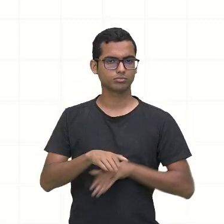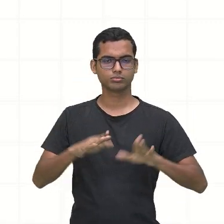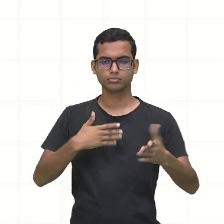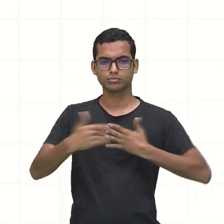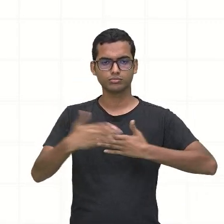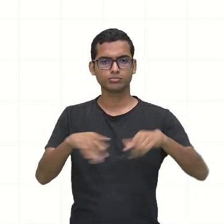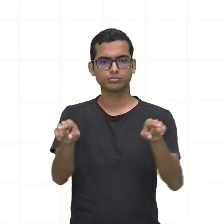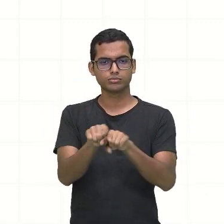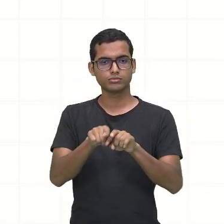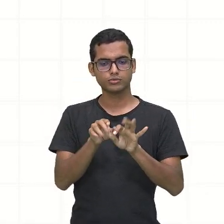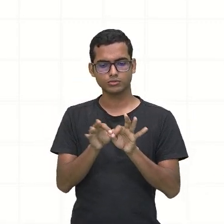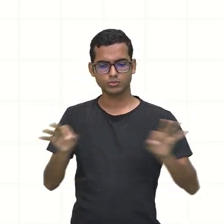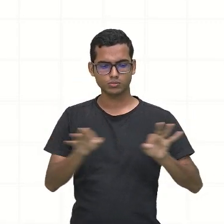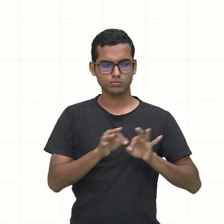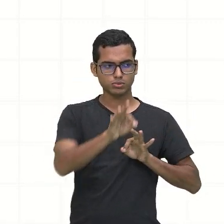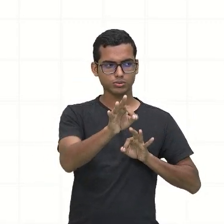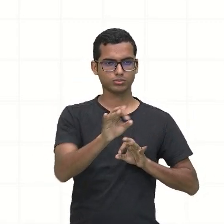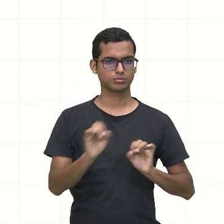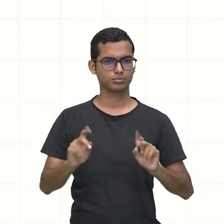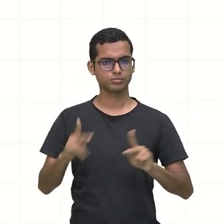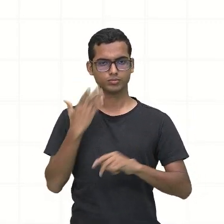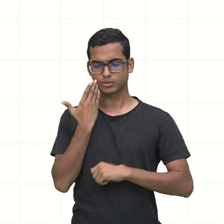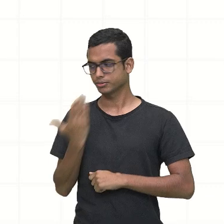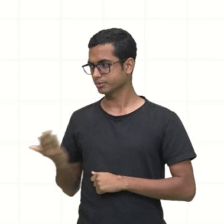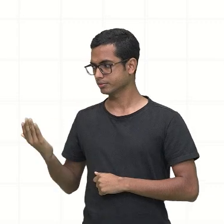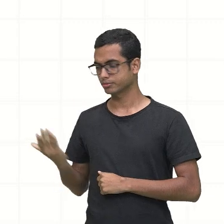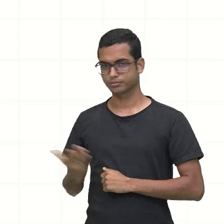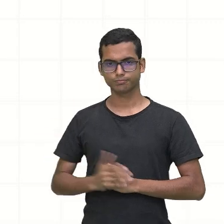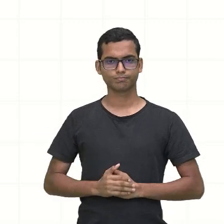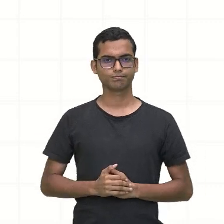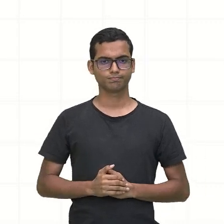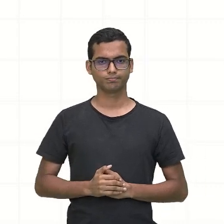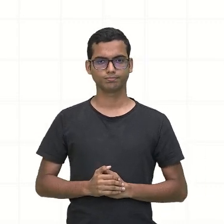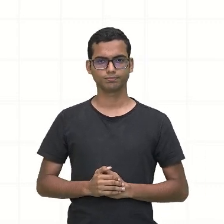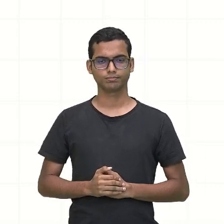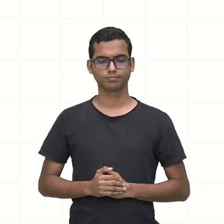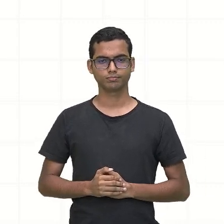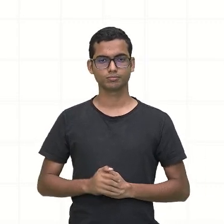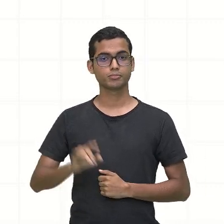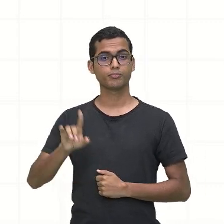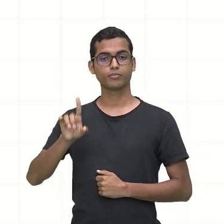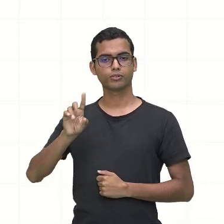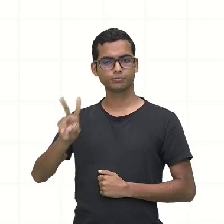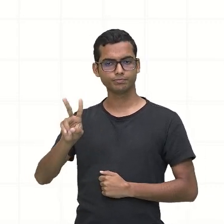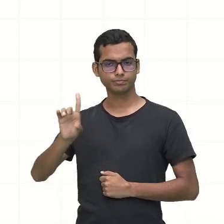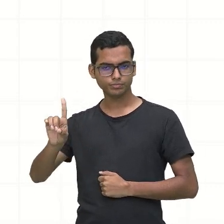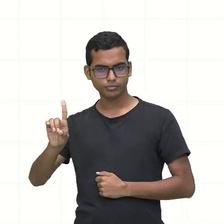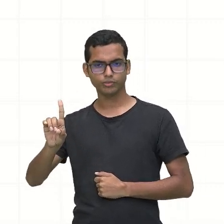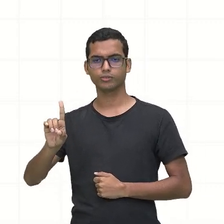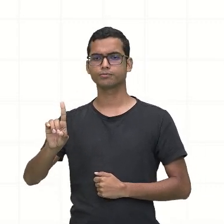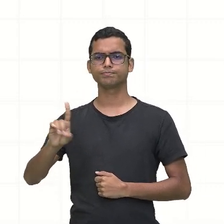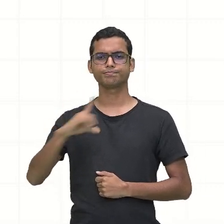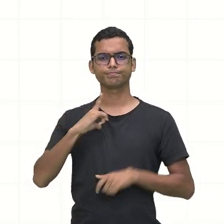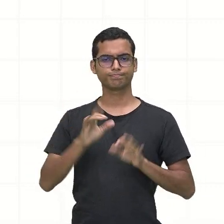Calma que eu vou já te explicar isso daqui, tá bom? Um plano é superfície bidimensional, infinita, que se